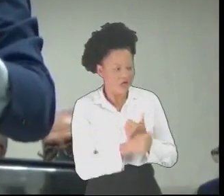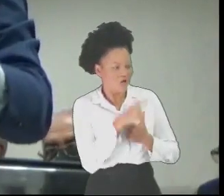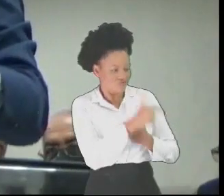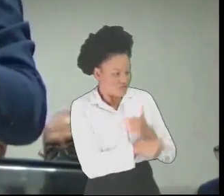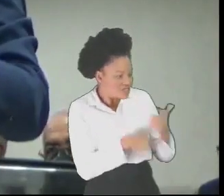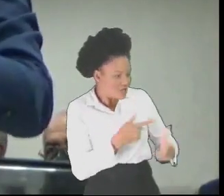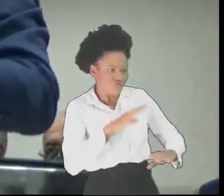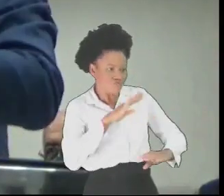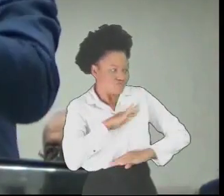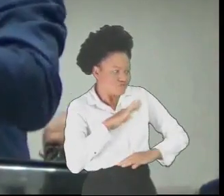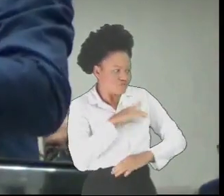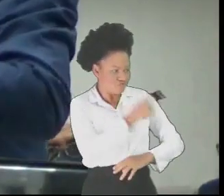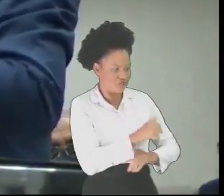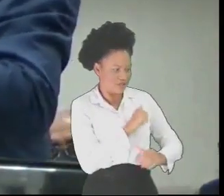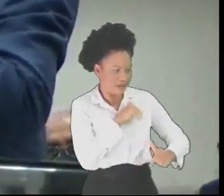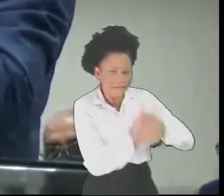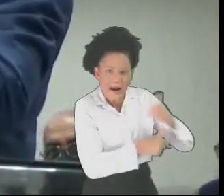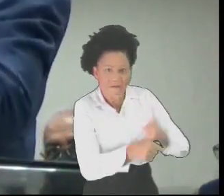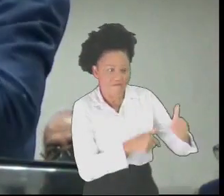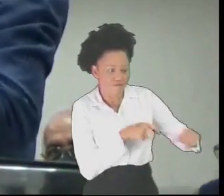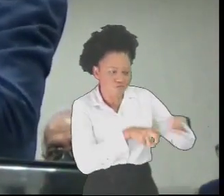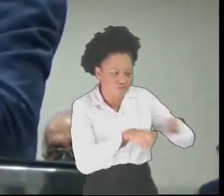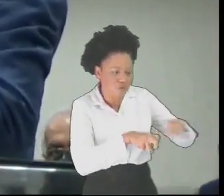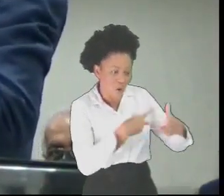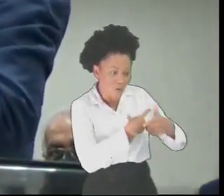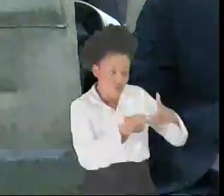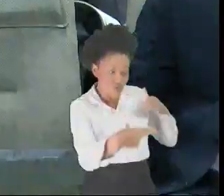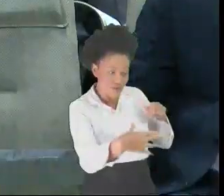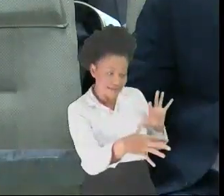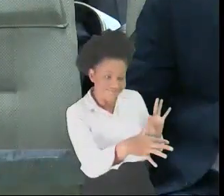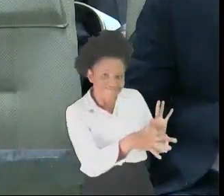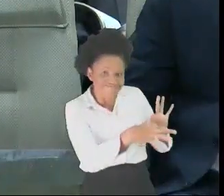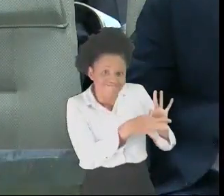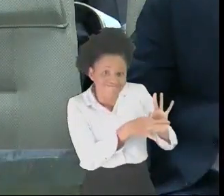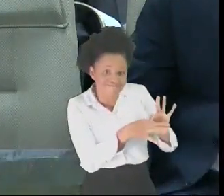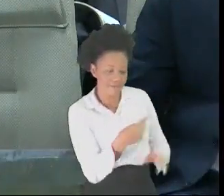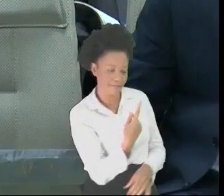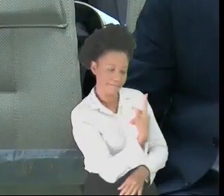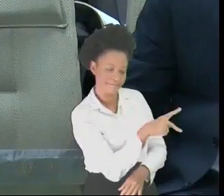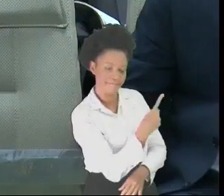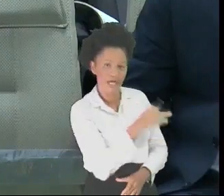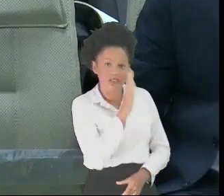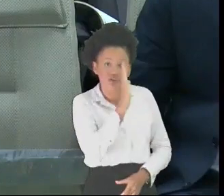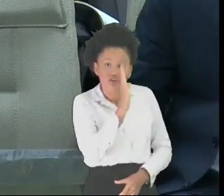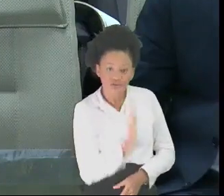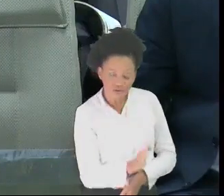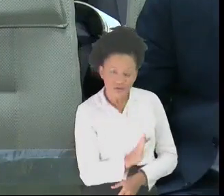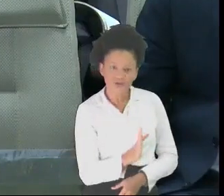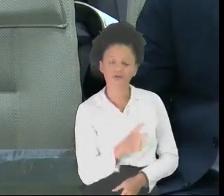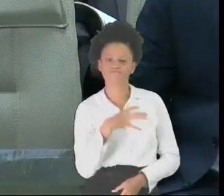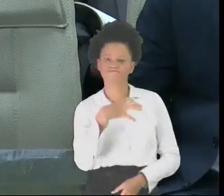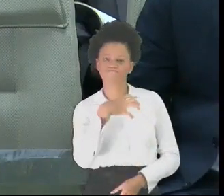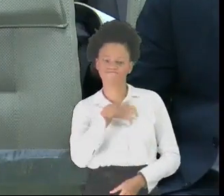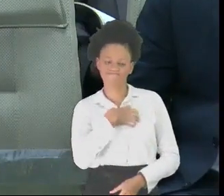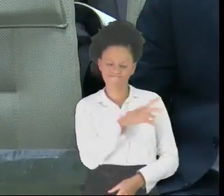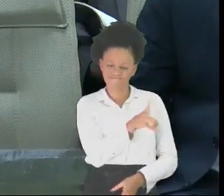atitudes, quer dizer as coisas concernentes a ele, já estão